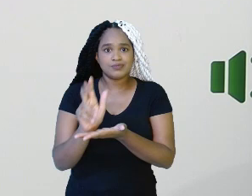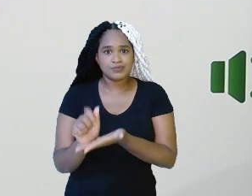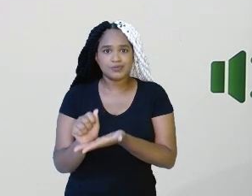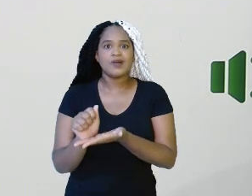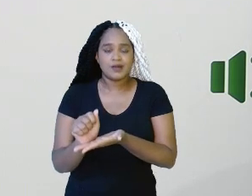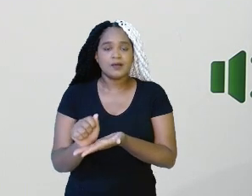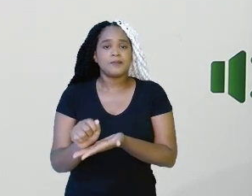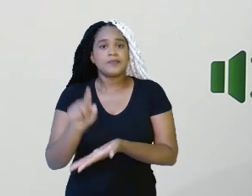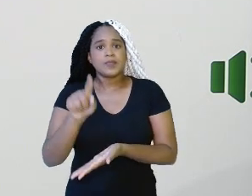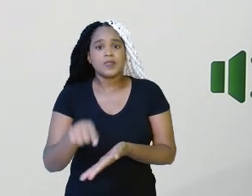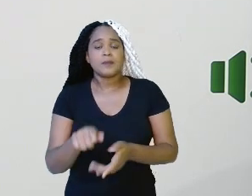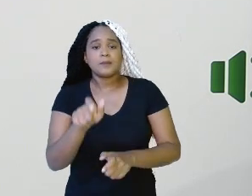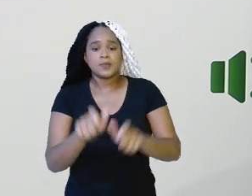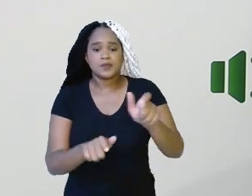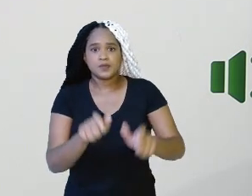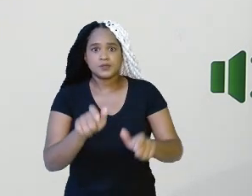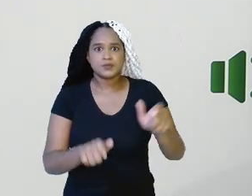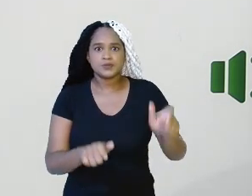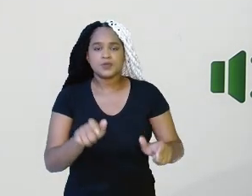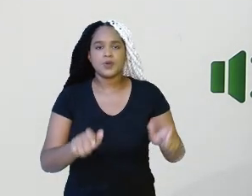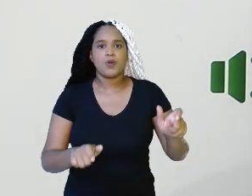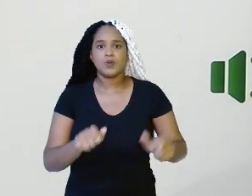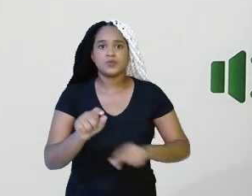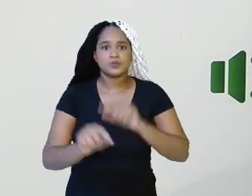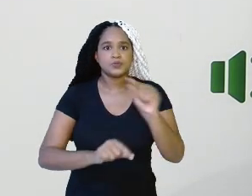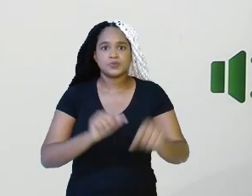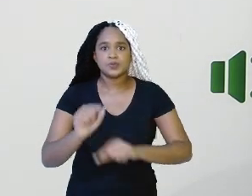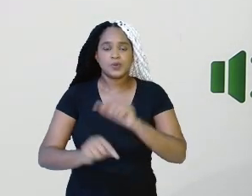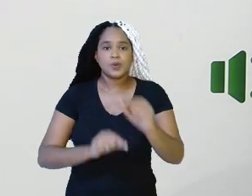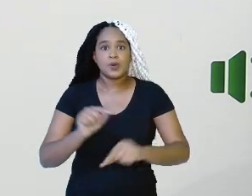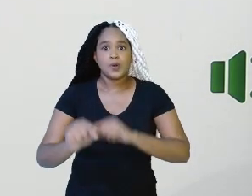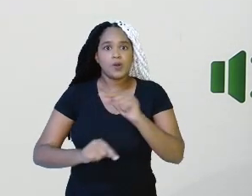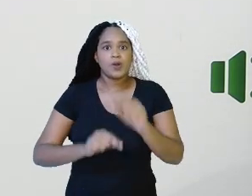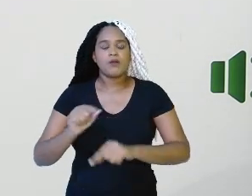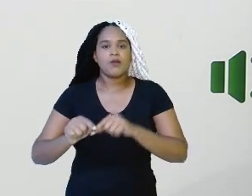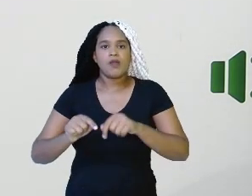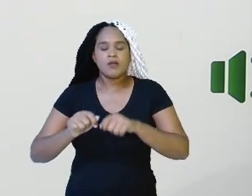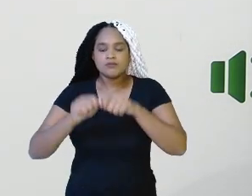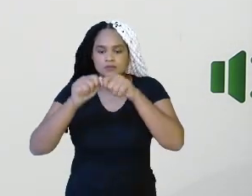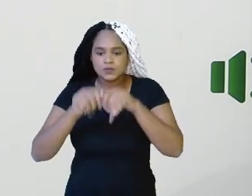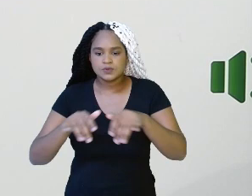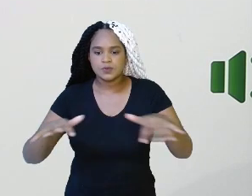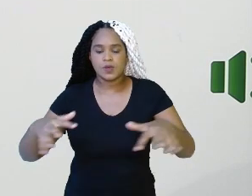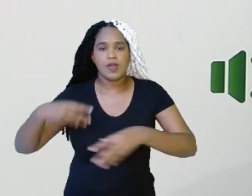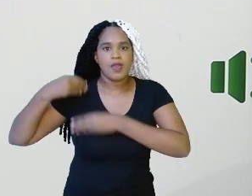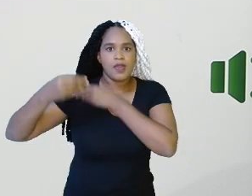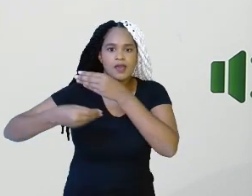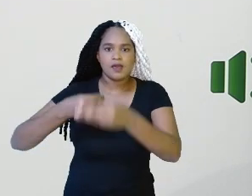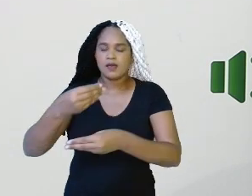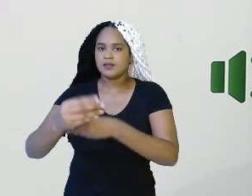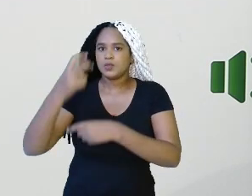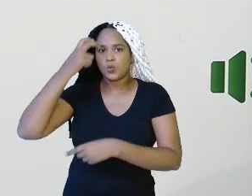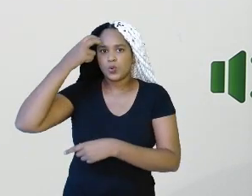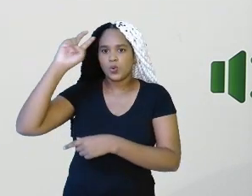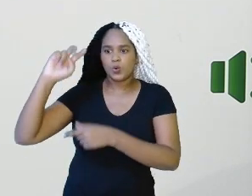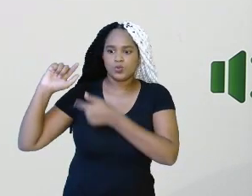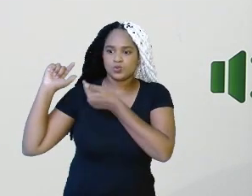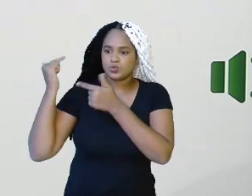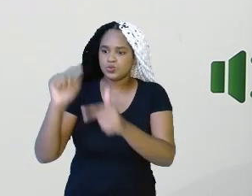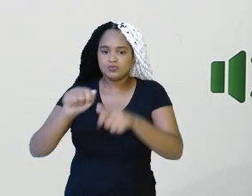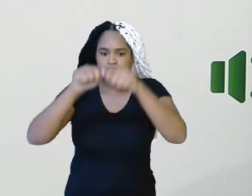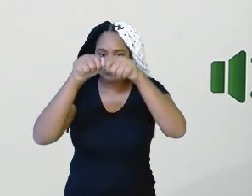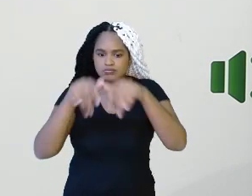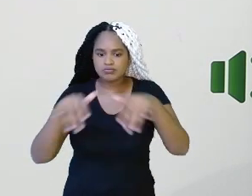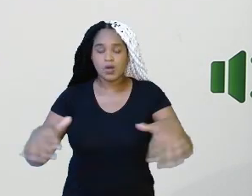são pessoas que deixaram a sua herança cultural espalhada aqui na nossa cidade. Essa riqueza que nós somos